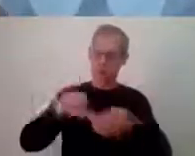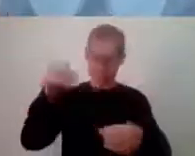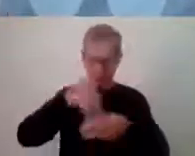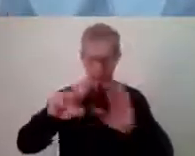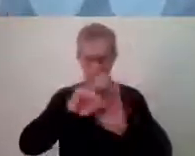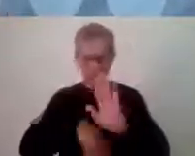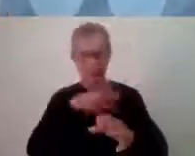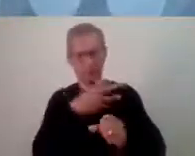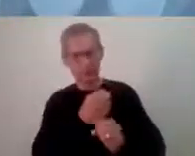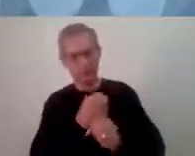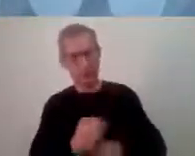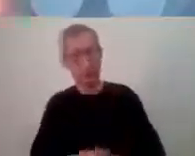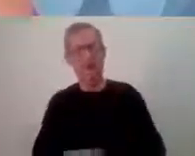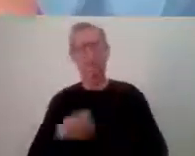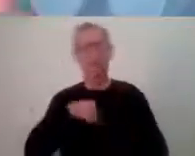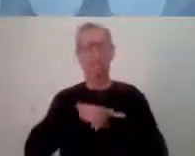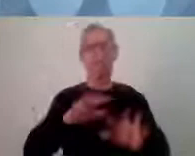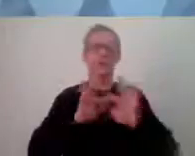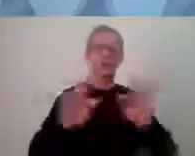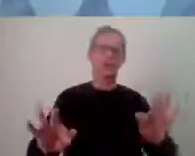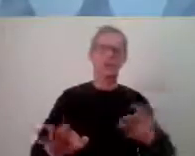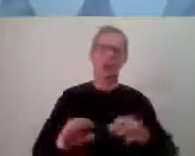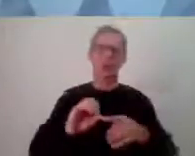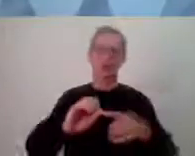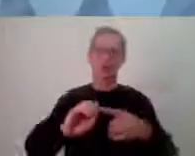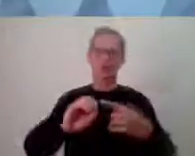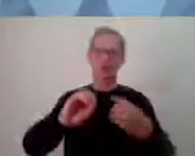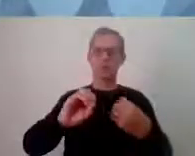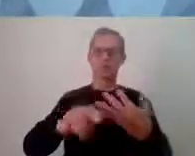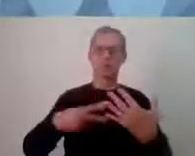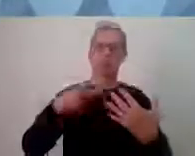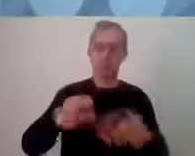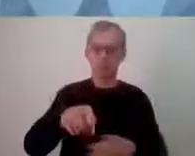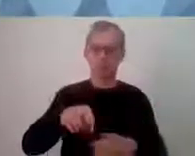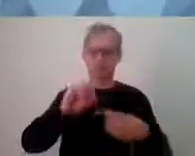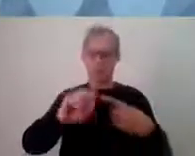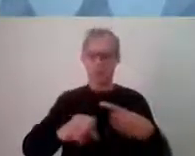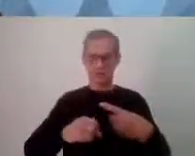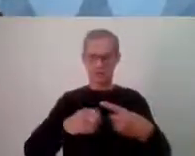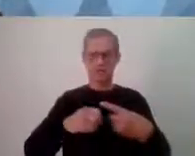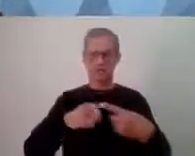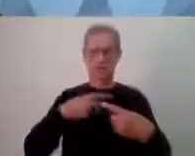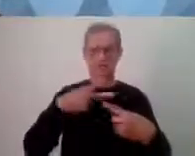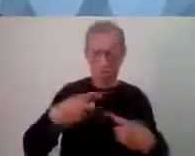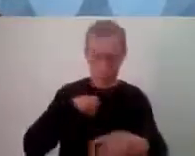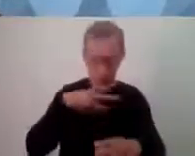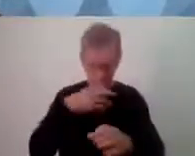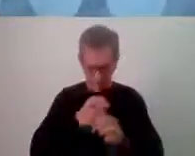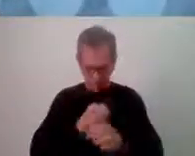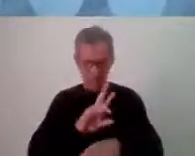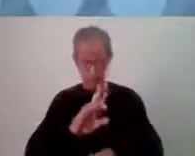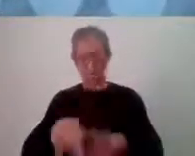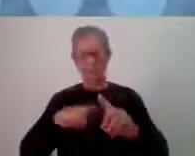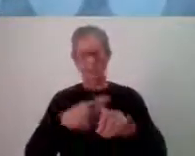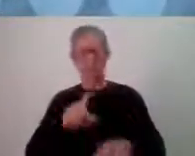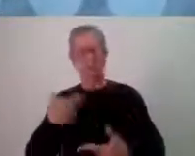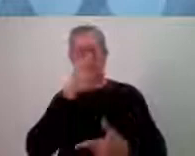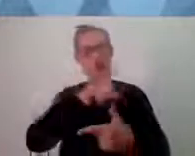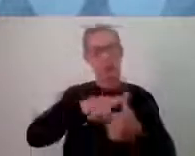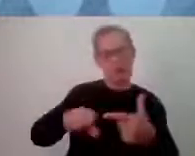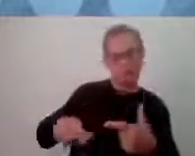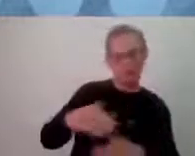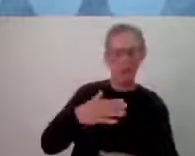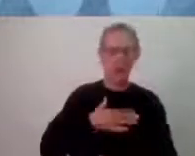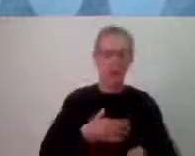da soma, né? Então, se eu tenho uma função potência, x ao quadrado, o que eu vou fazer? Eu vou somar 1 no expoente, então 2 mais 1, e dividir pelo